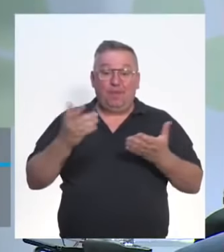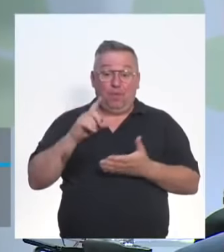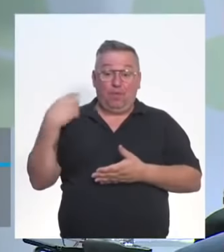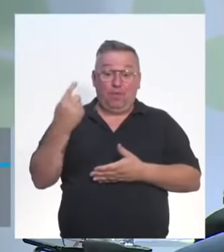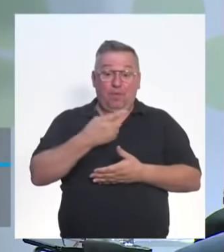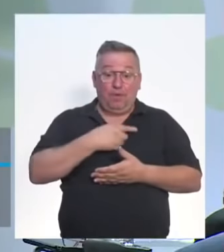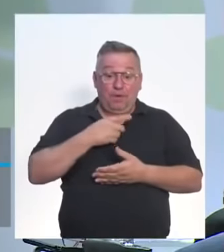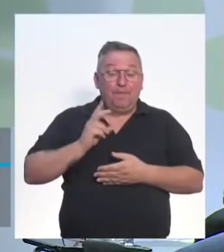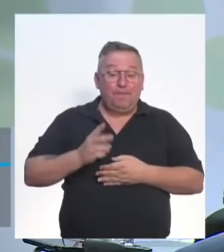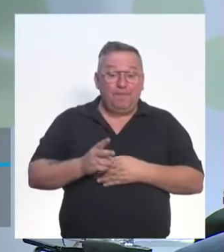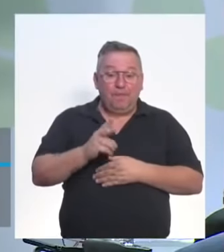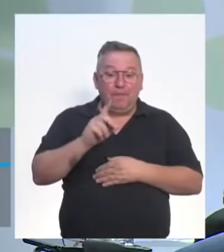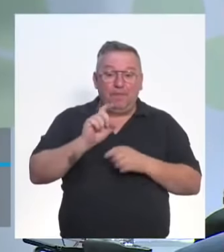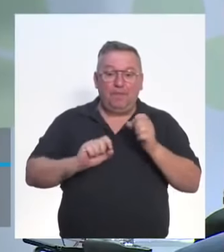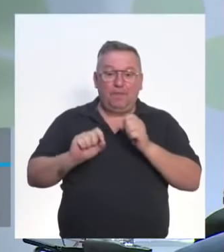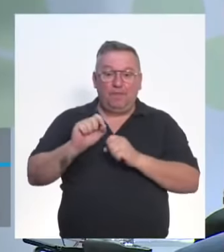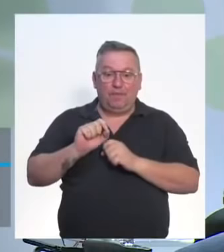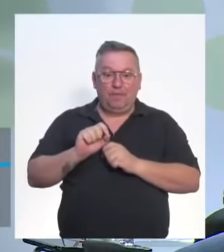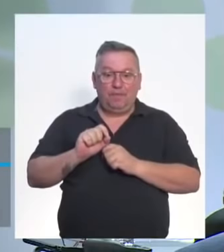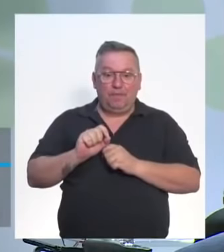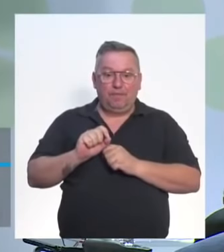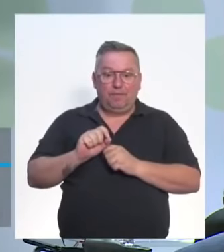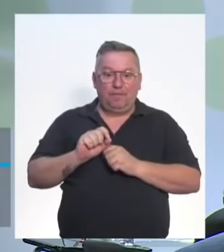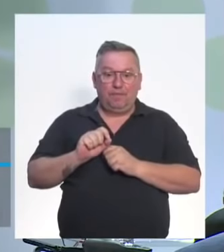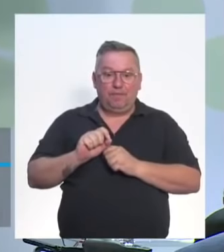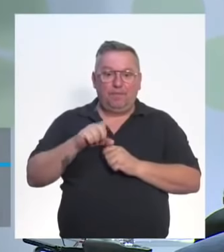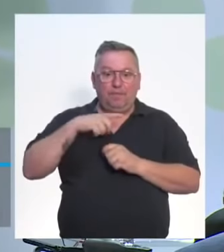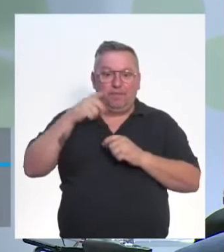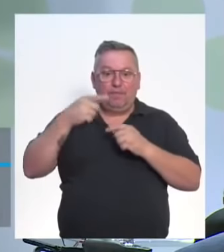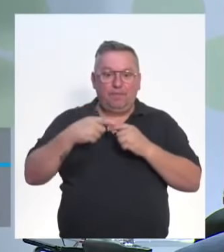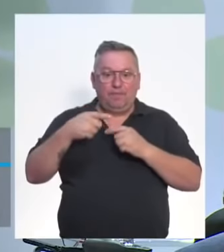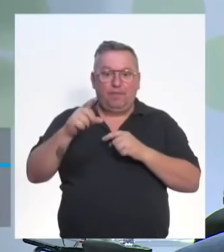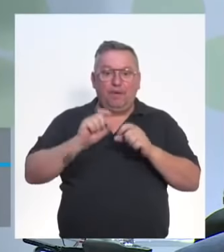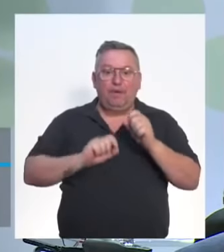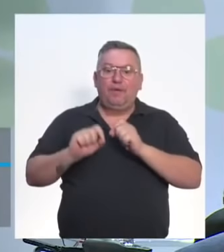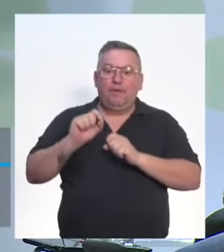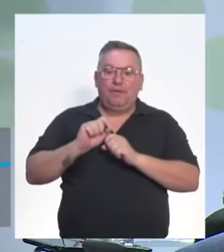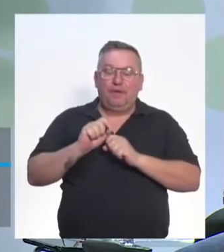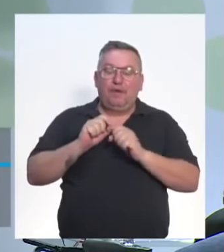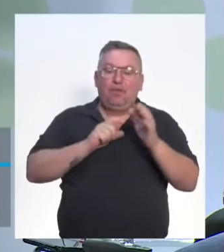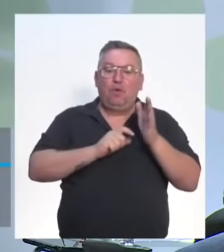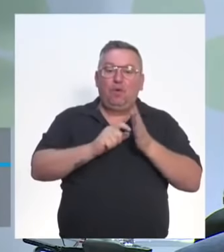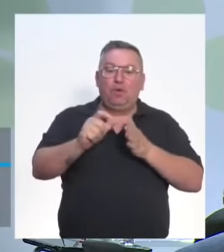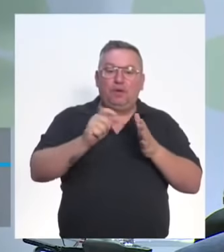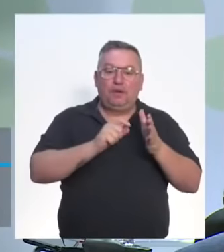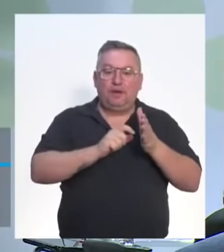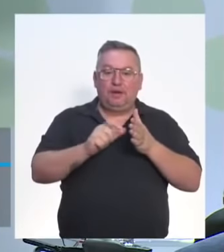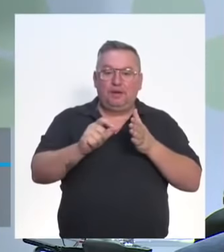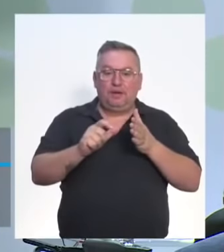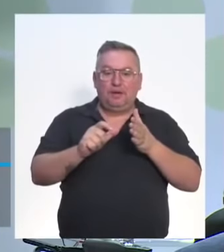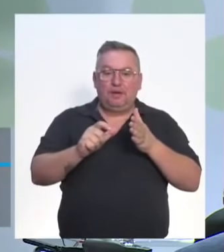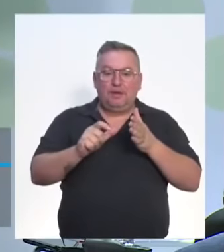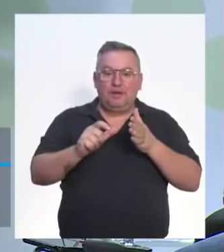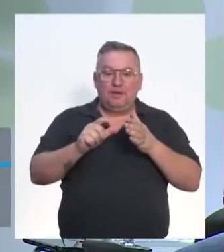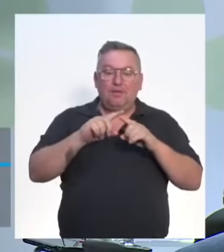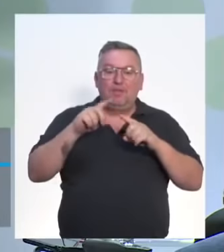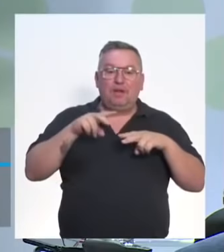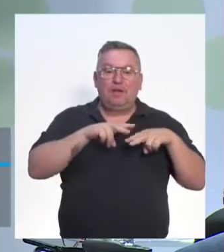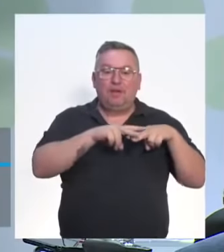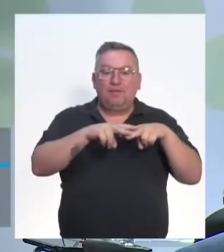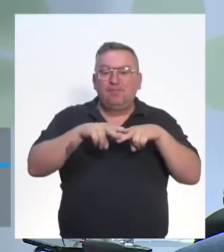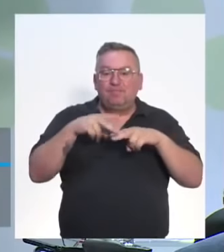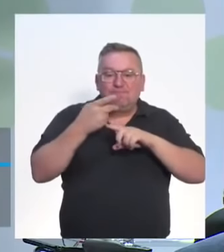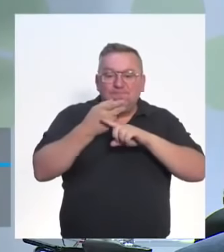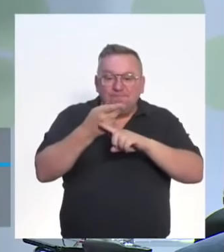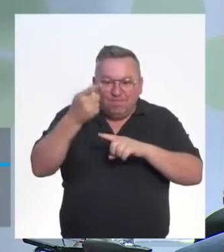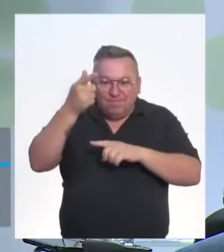dar sequência a essa semana, né, de conceitos. Vamos dar uma revisitada,